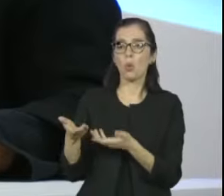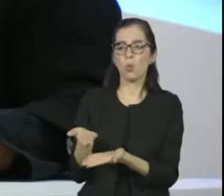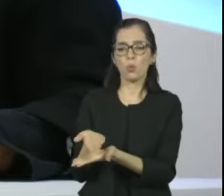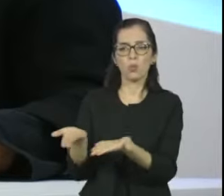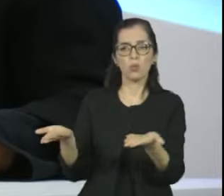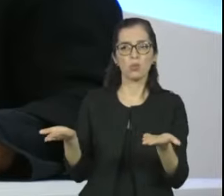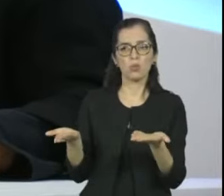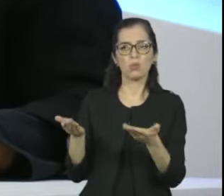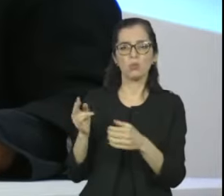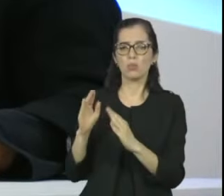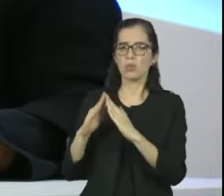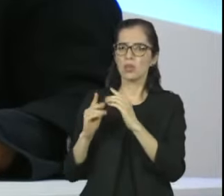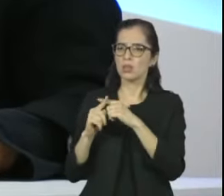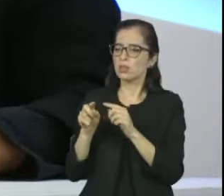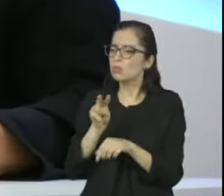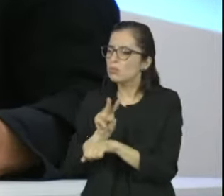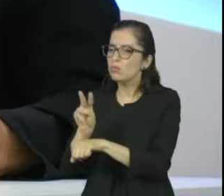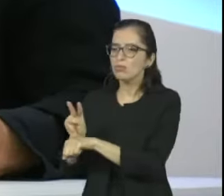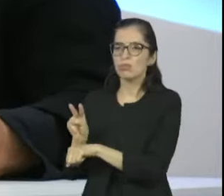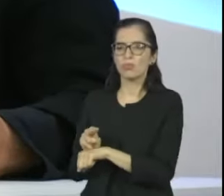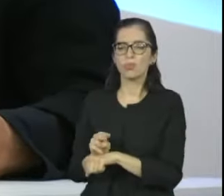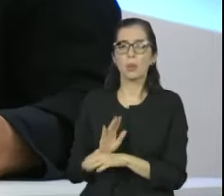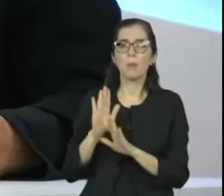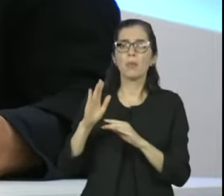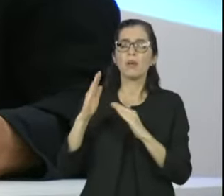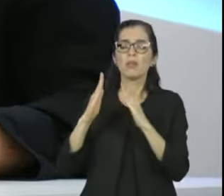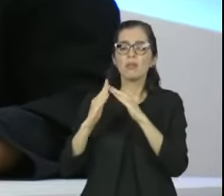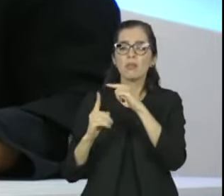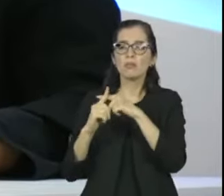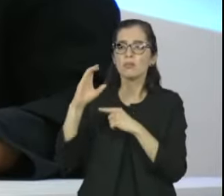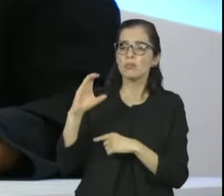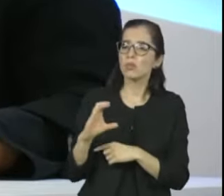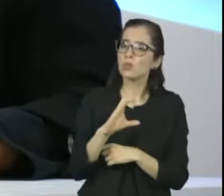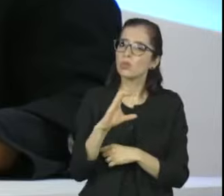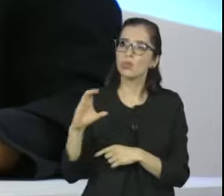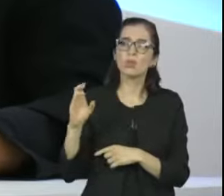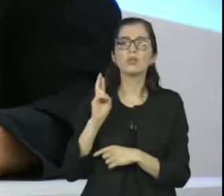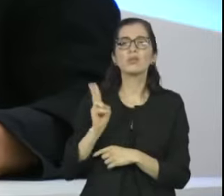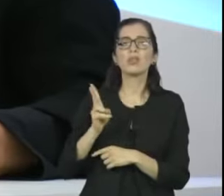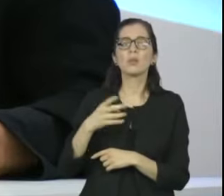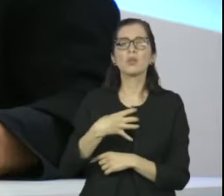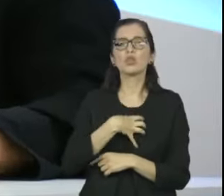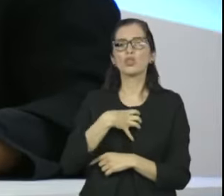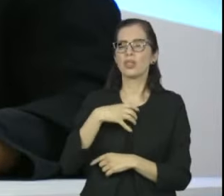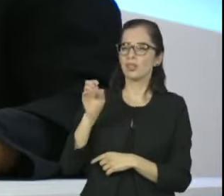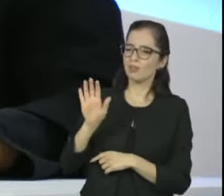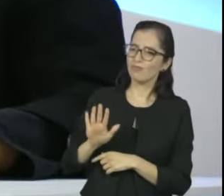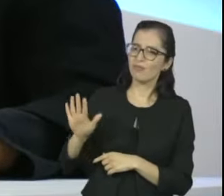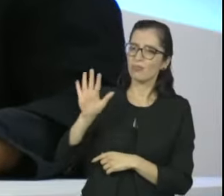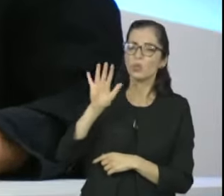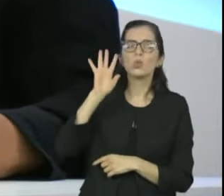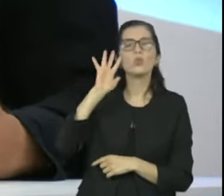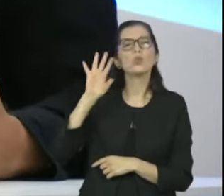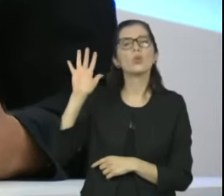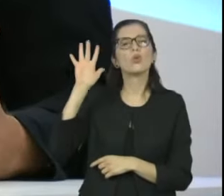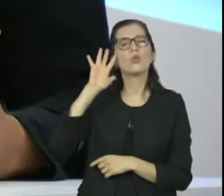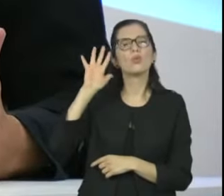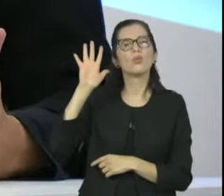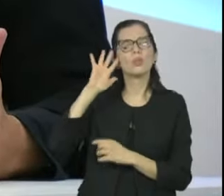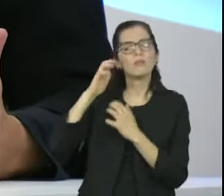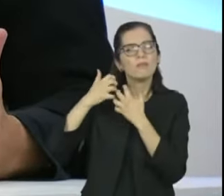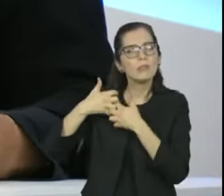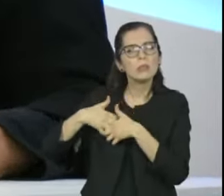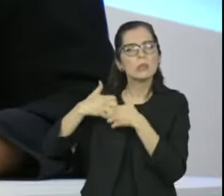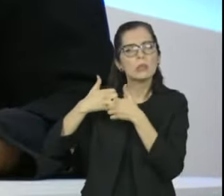a razão para a igreja católica sempre de alguma forma TV do ponto de vista filosófico uma ancoragem